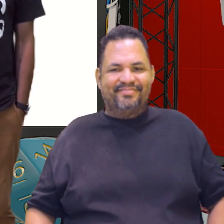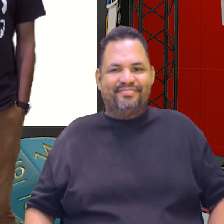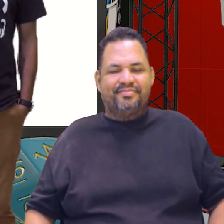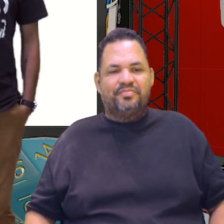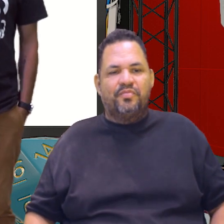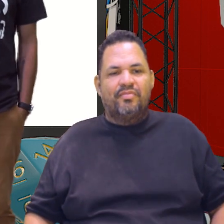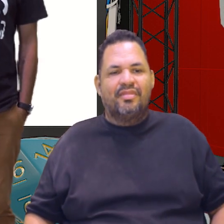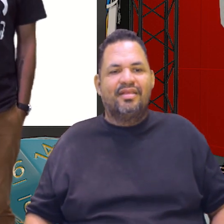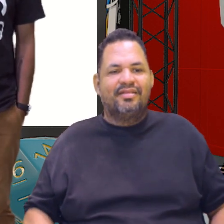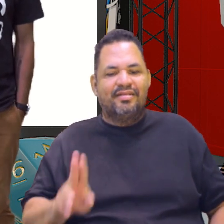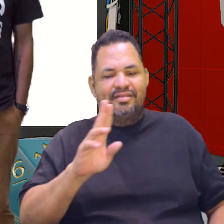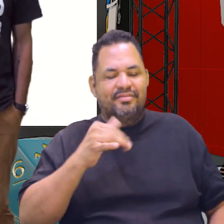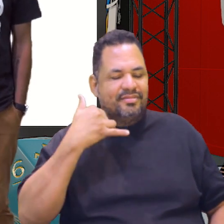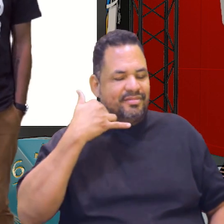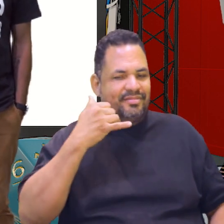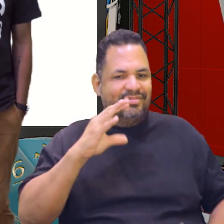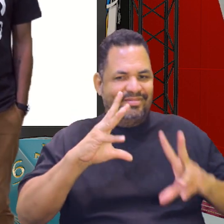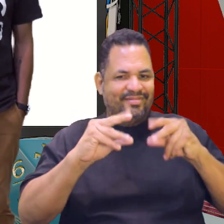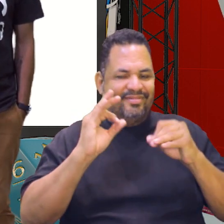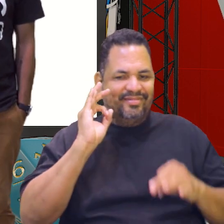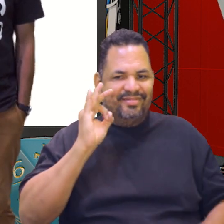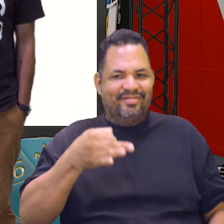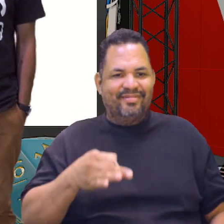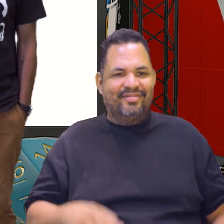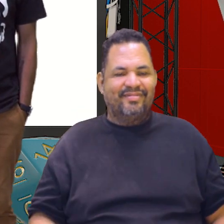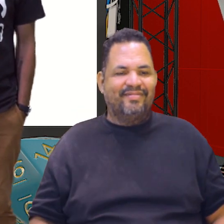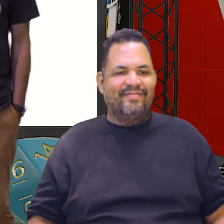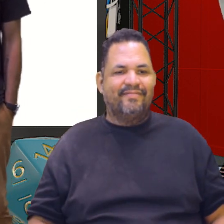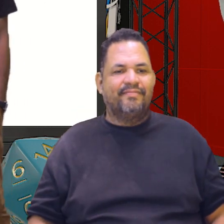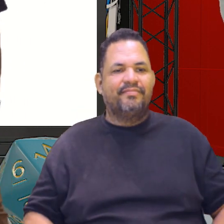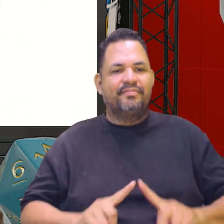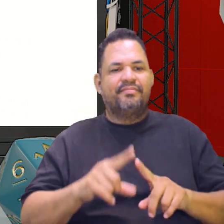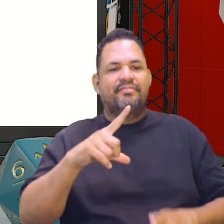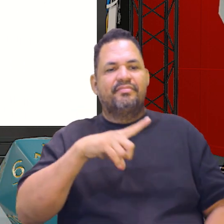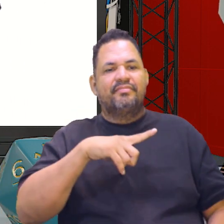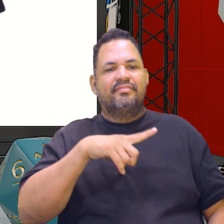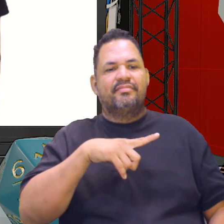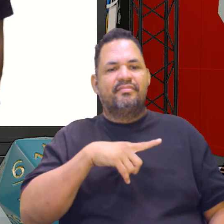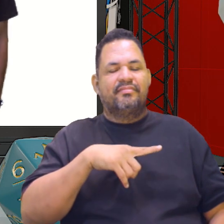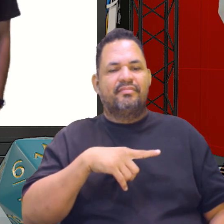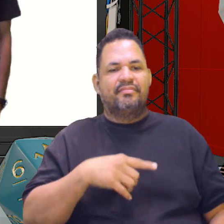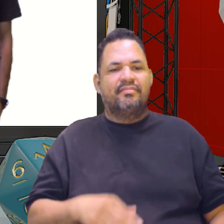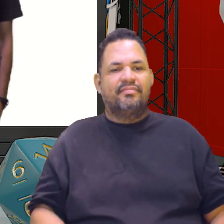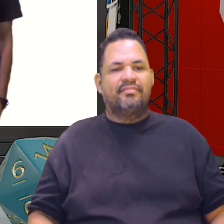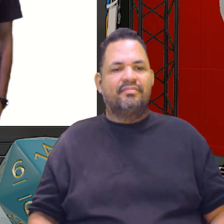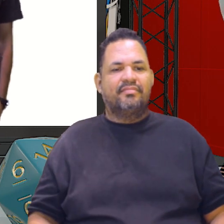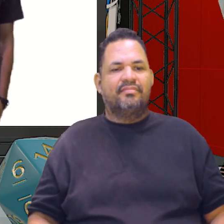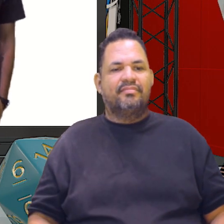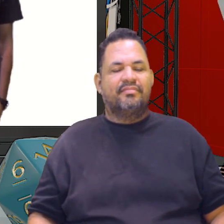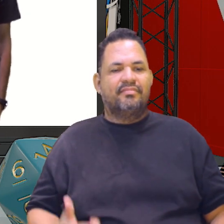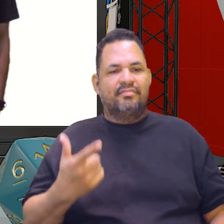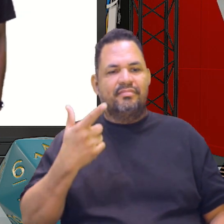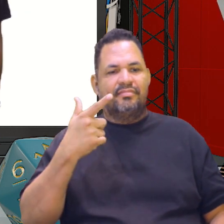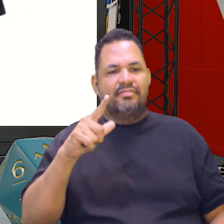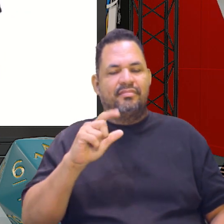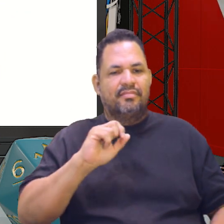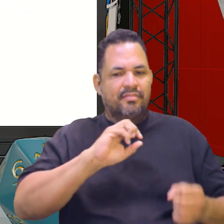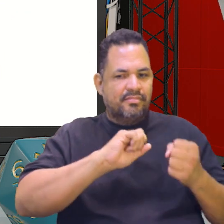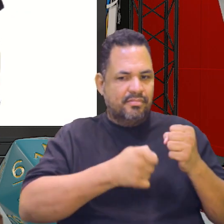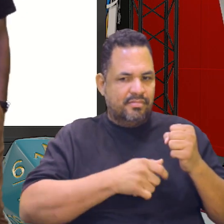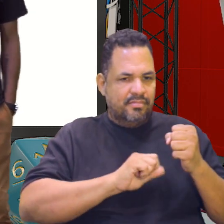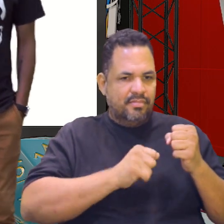no celular lá o despertador e tá tudo certo. Mas existe, tá? Existe um relógio de corda. E se você der corda